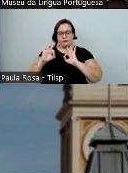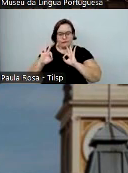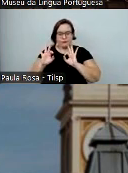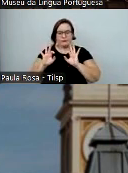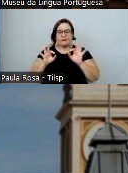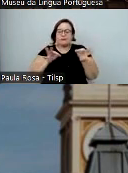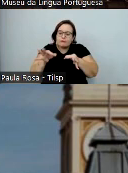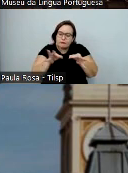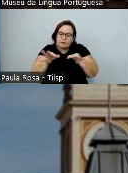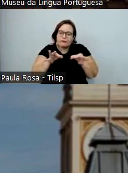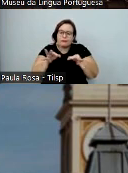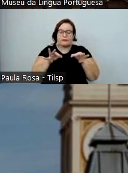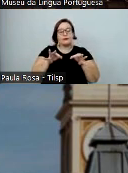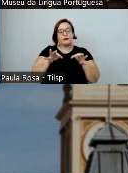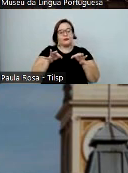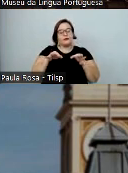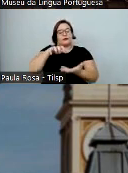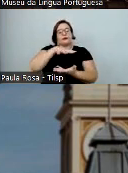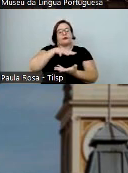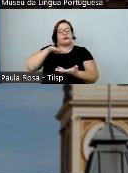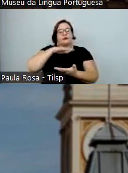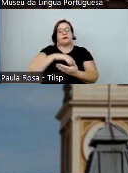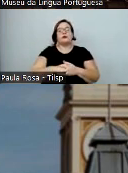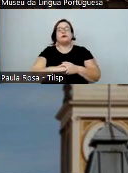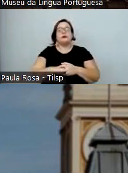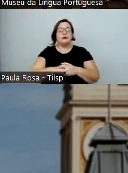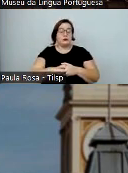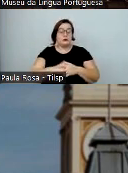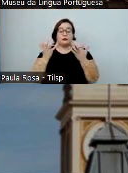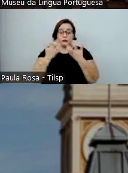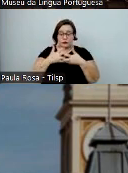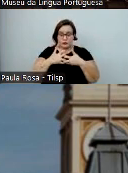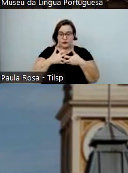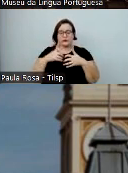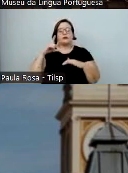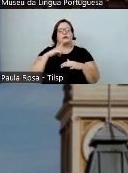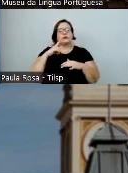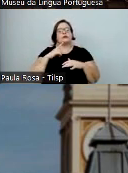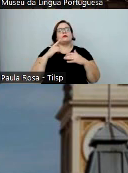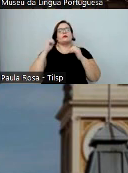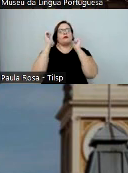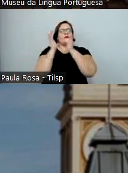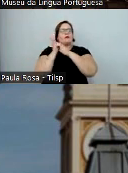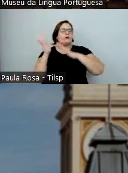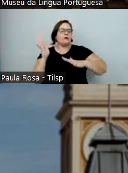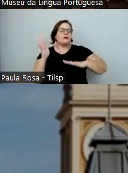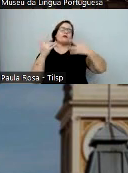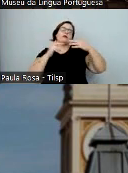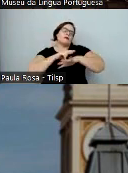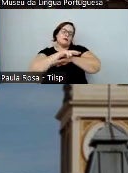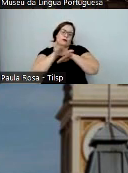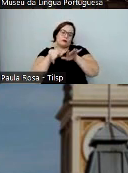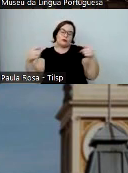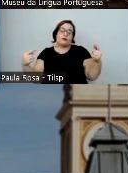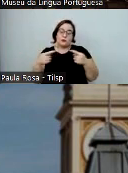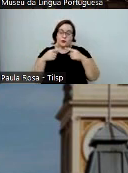o território é transversal e enfim tem uma série de atividades atreladas mas o programa de vizinhos e a